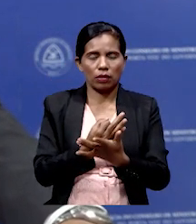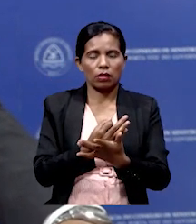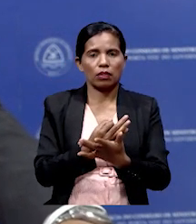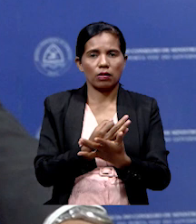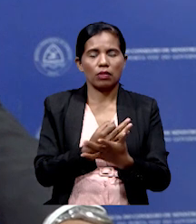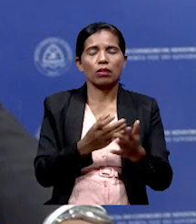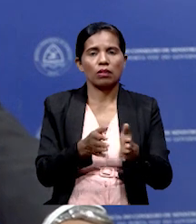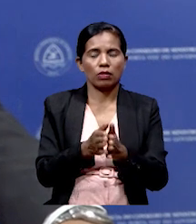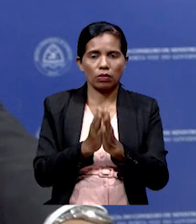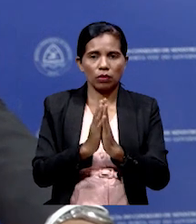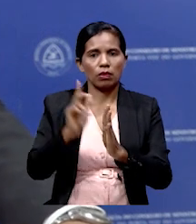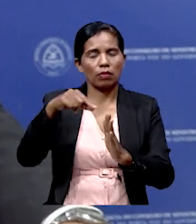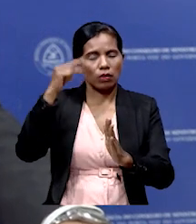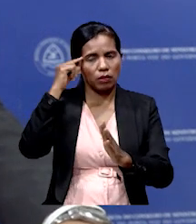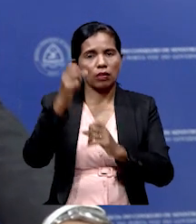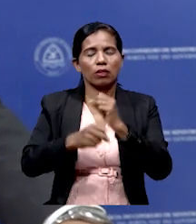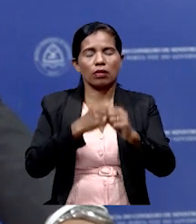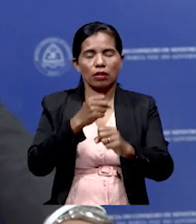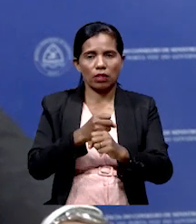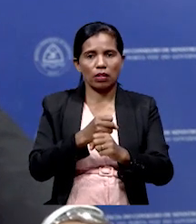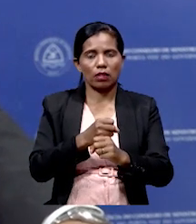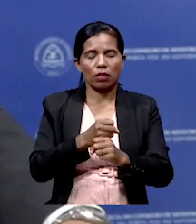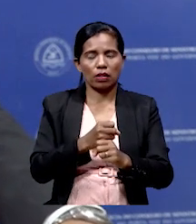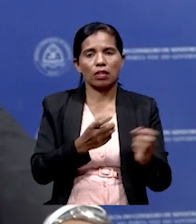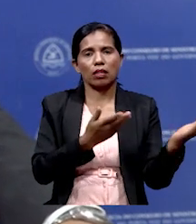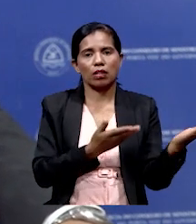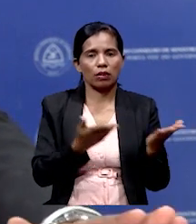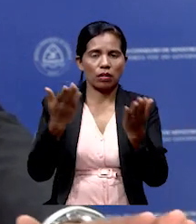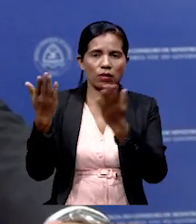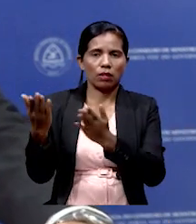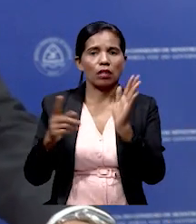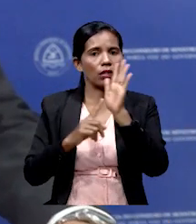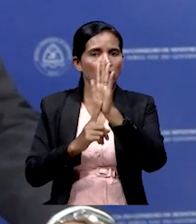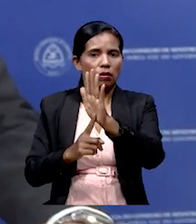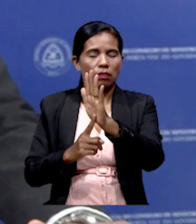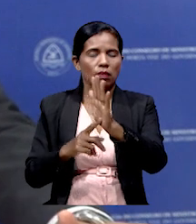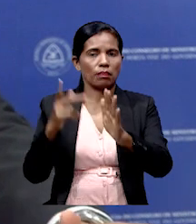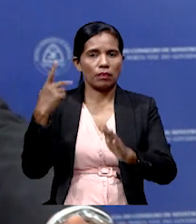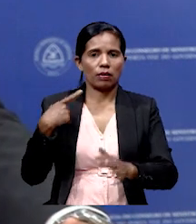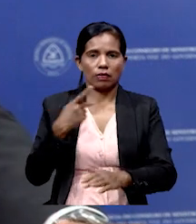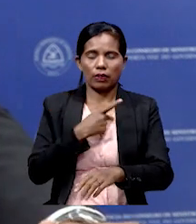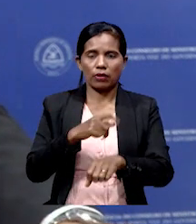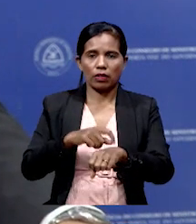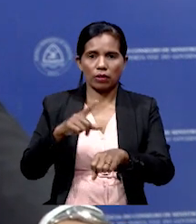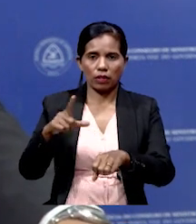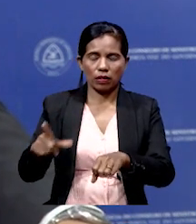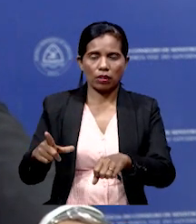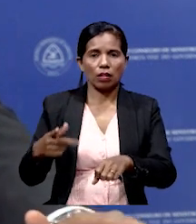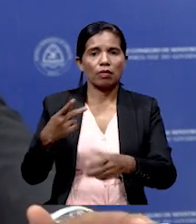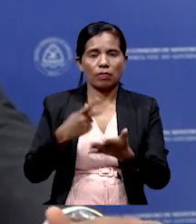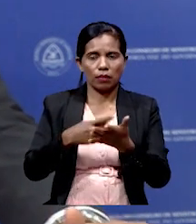exige cada governo cada TINAN, RATO, Bahia Parlamento, proposta lei,